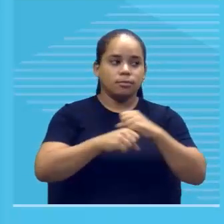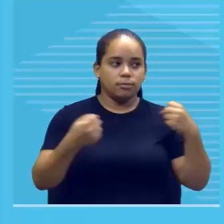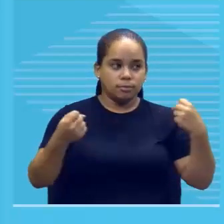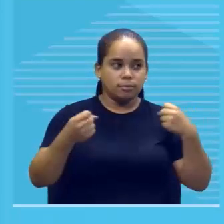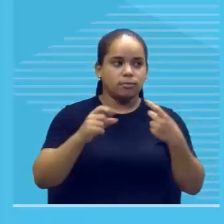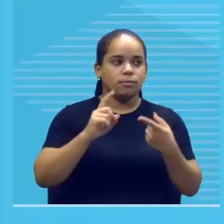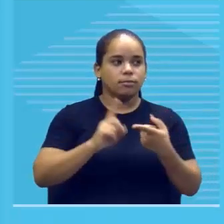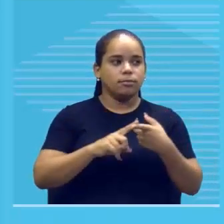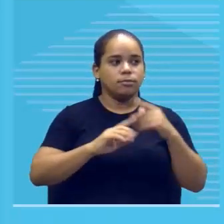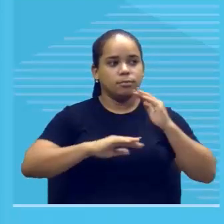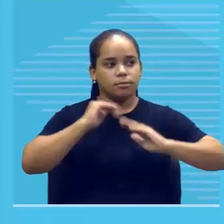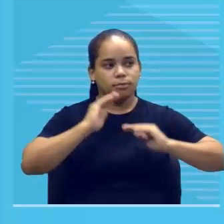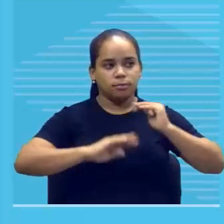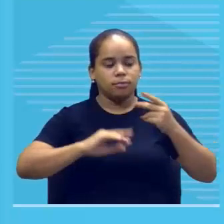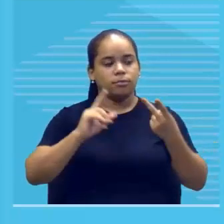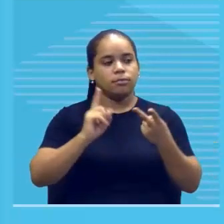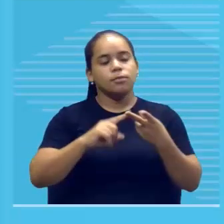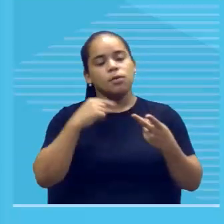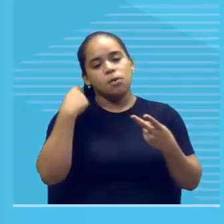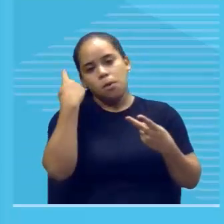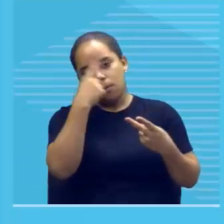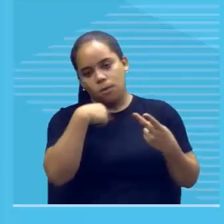Operários horas